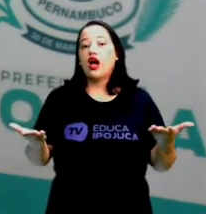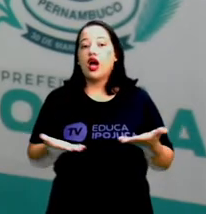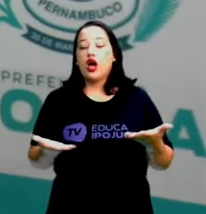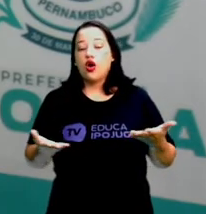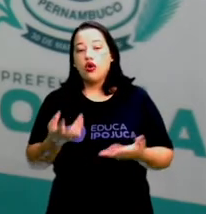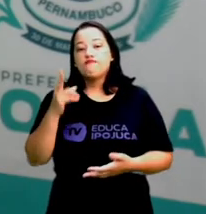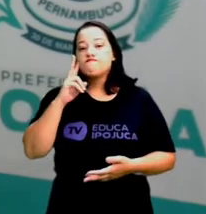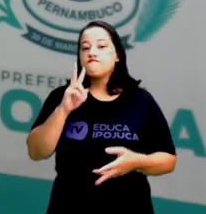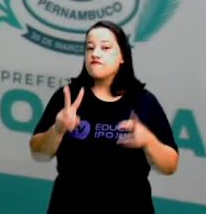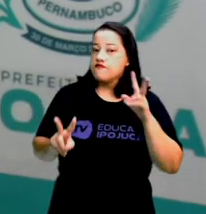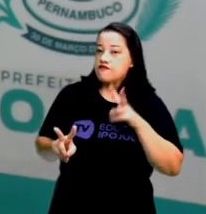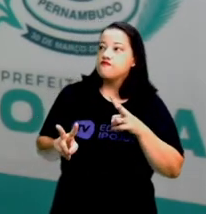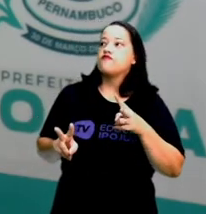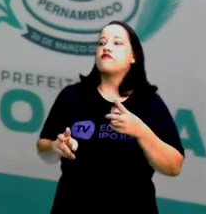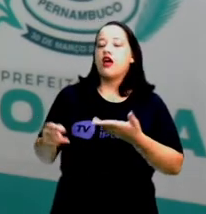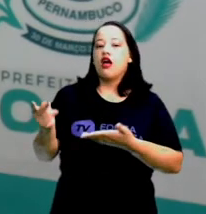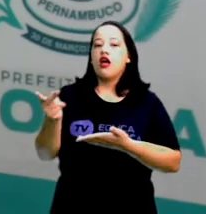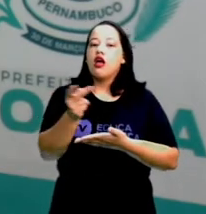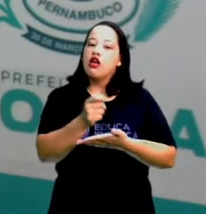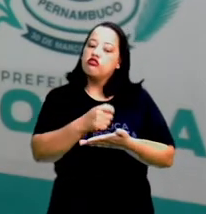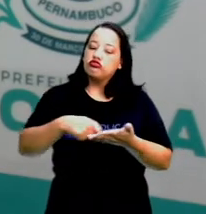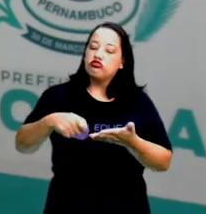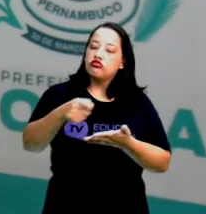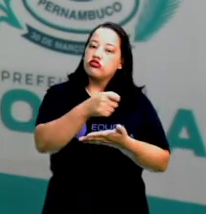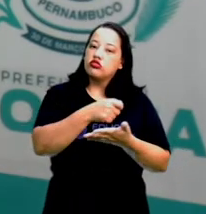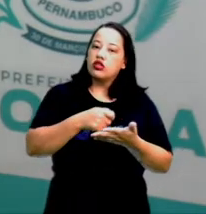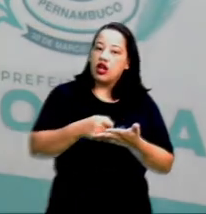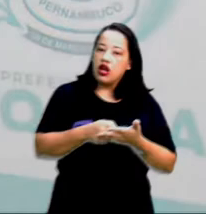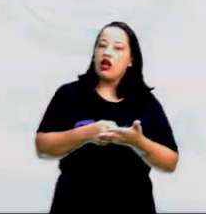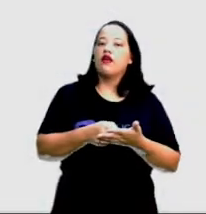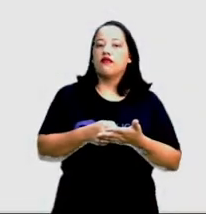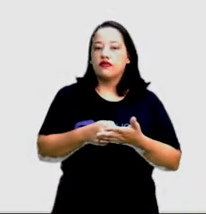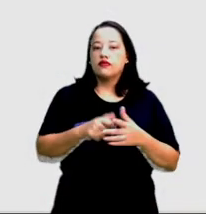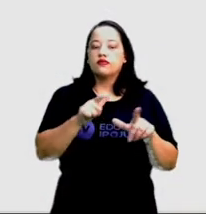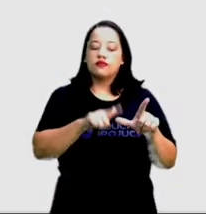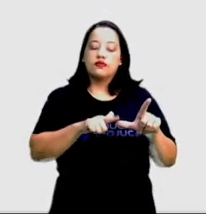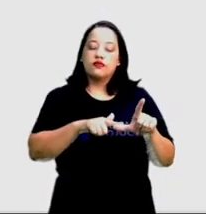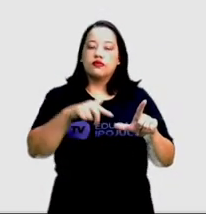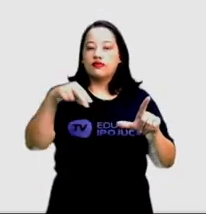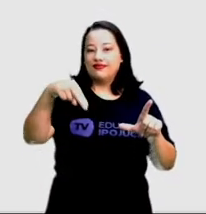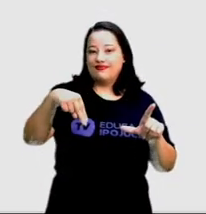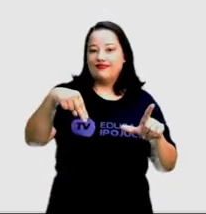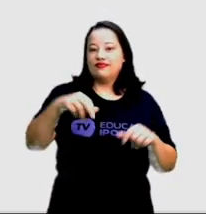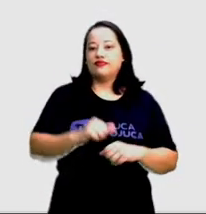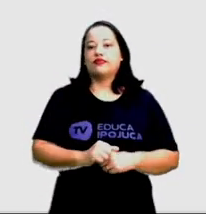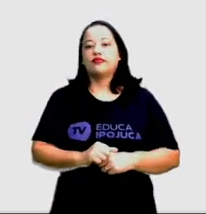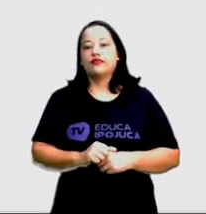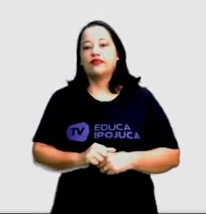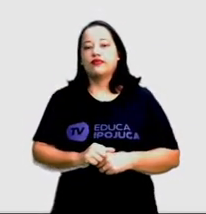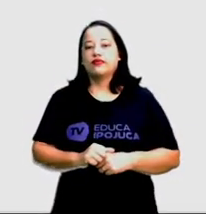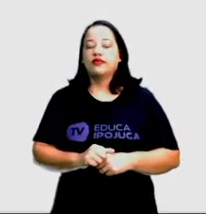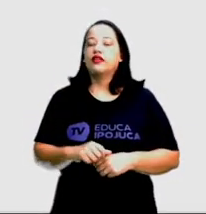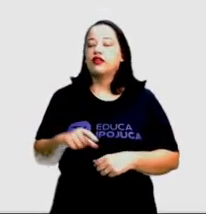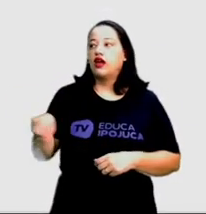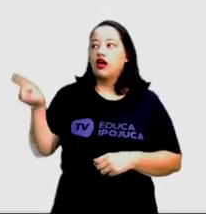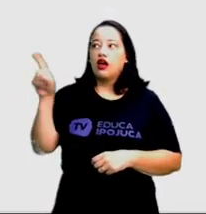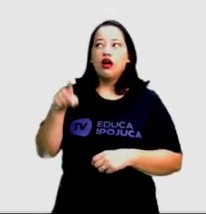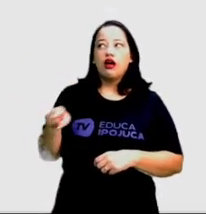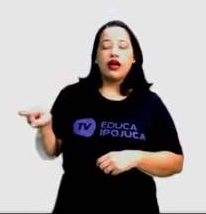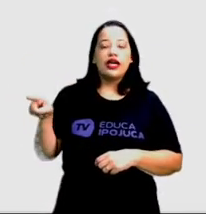traçados da letrinha N. Nós temos aqui quatro letrinha